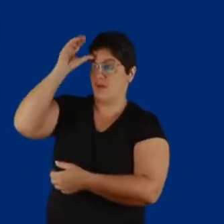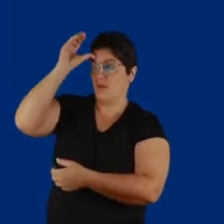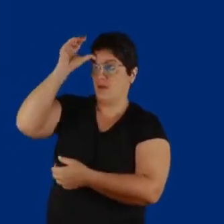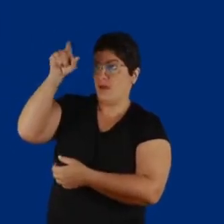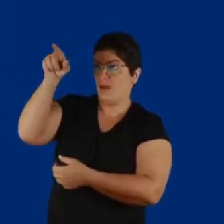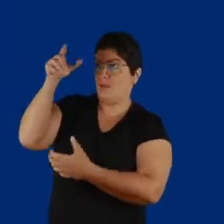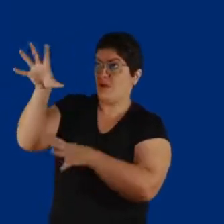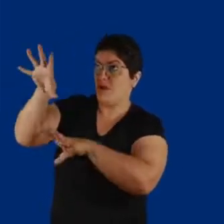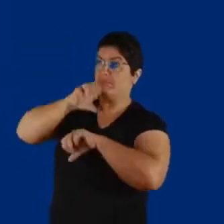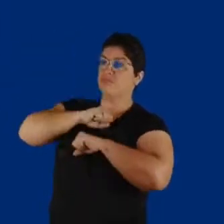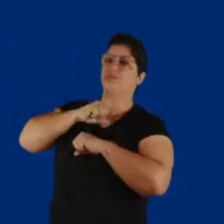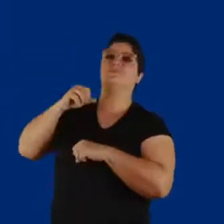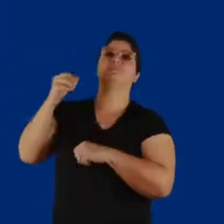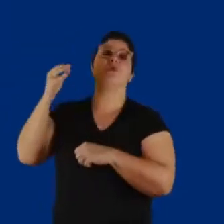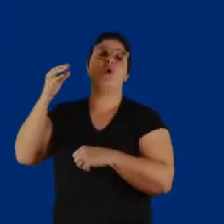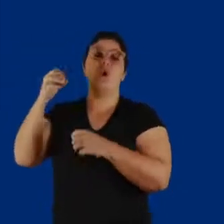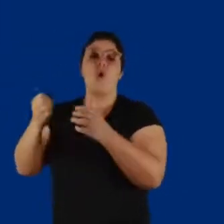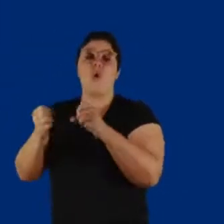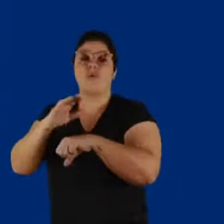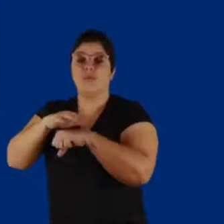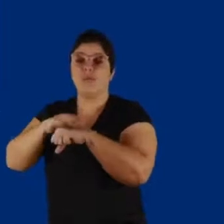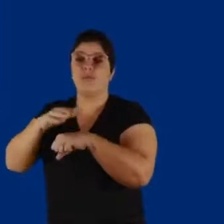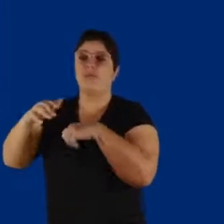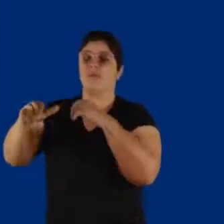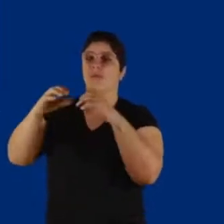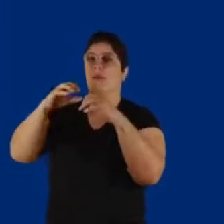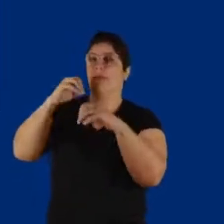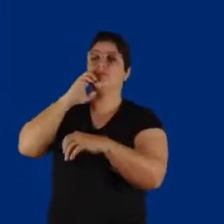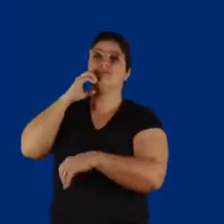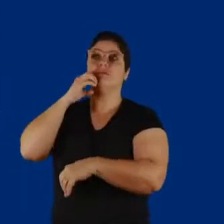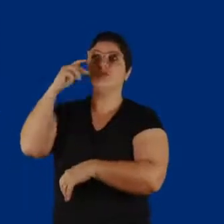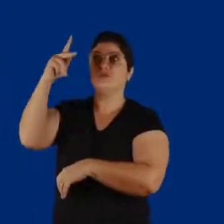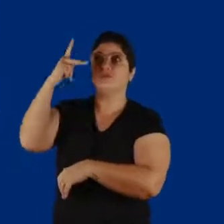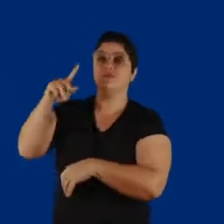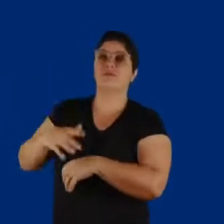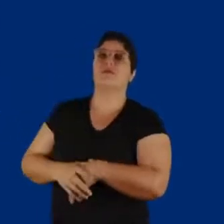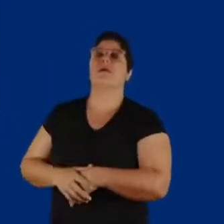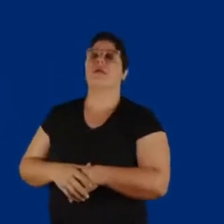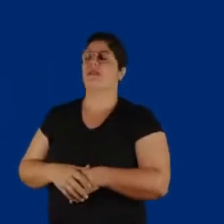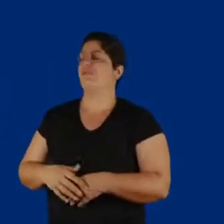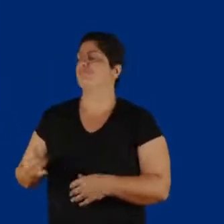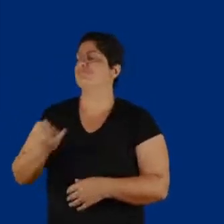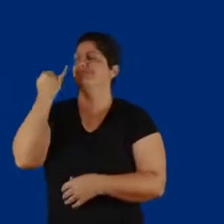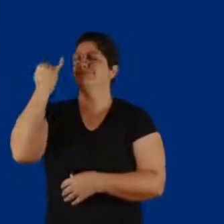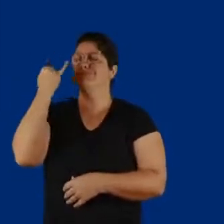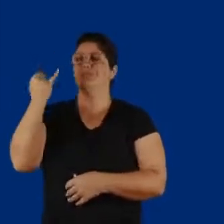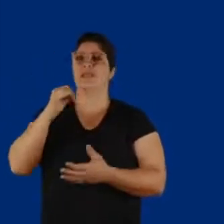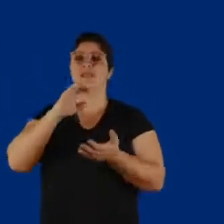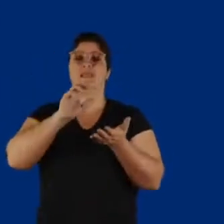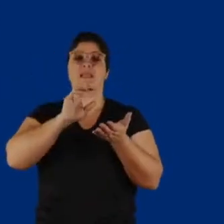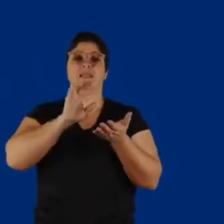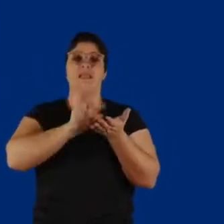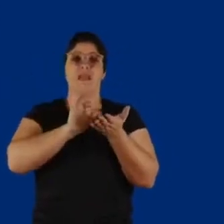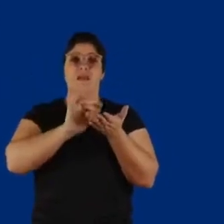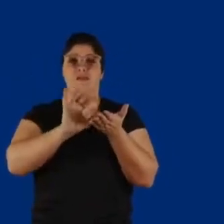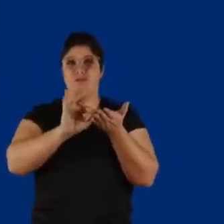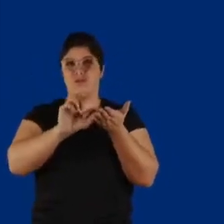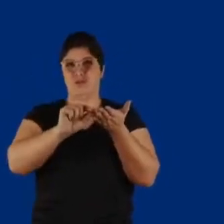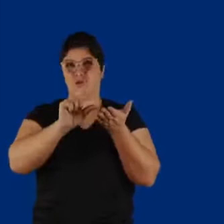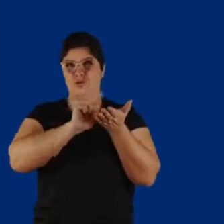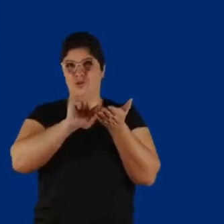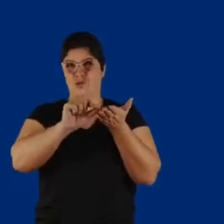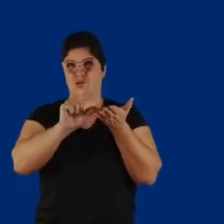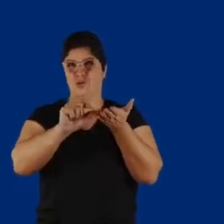obra artística, da obra científica, que é grande. Além disso, ela publicou muitos artigos, mais de 300 artigos científicos